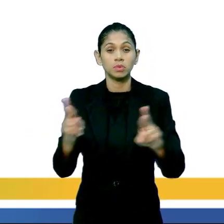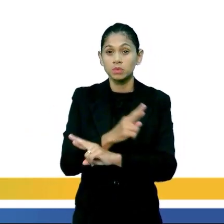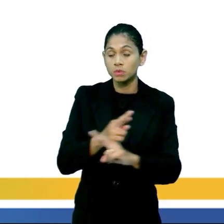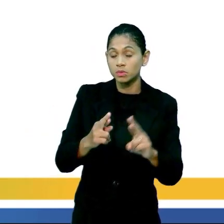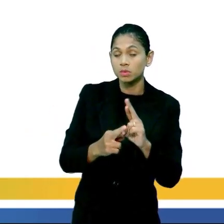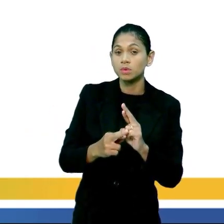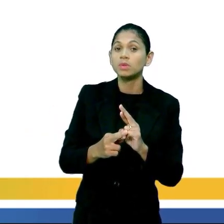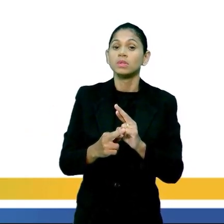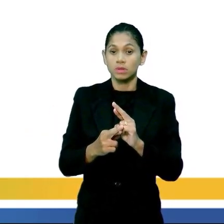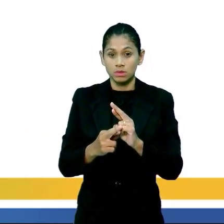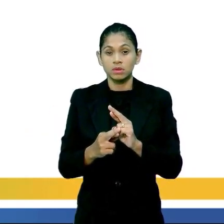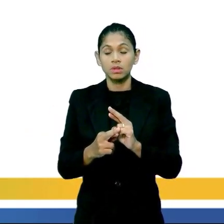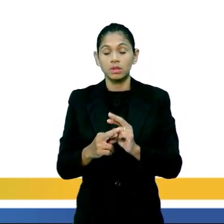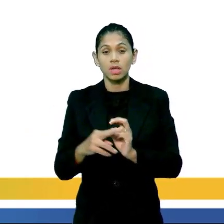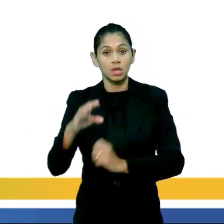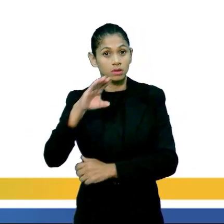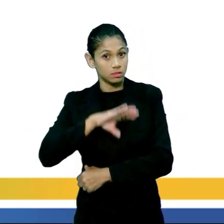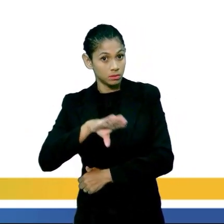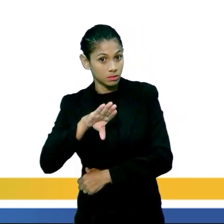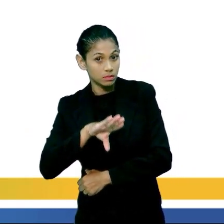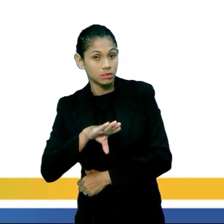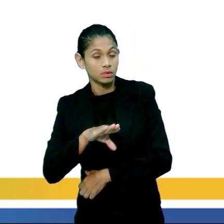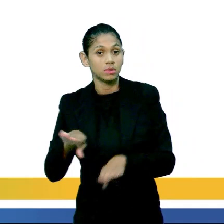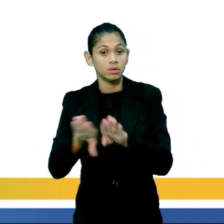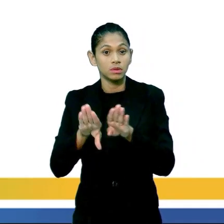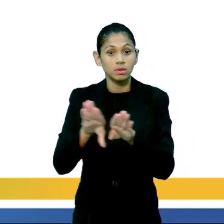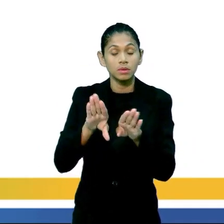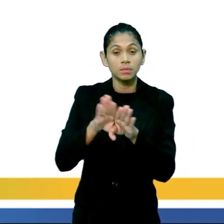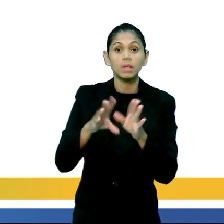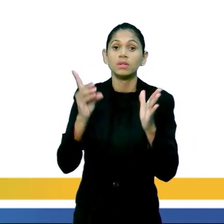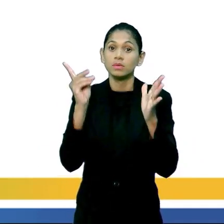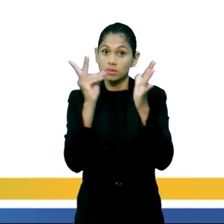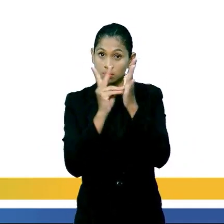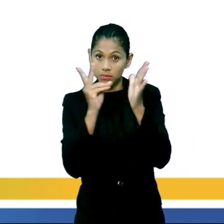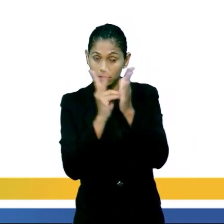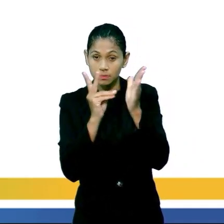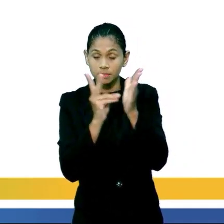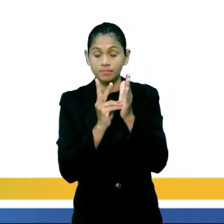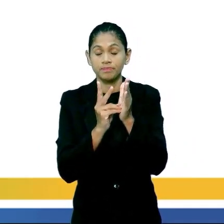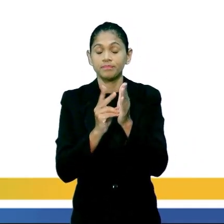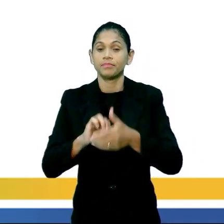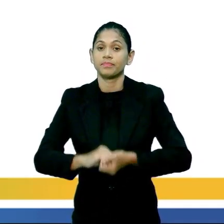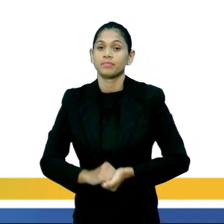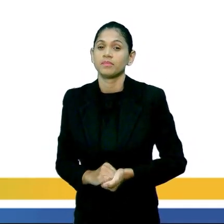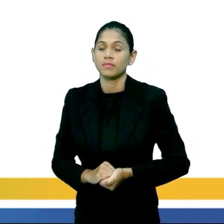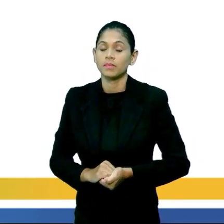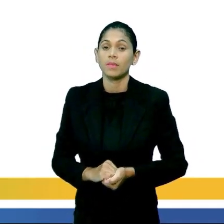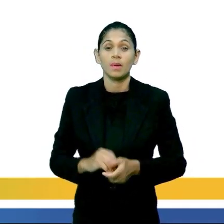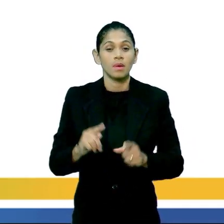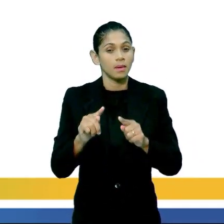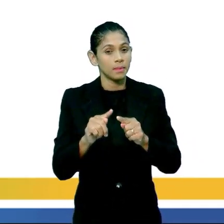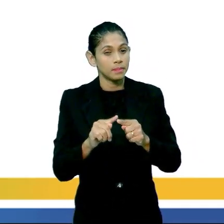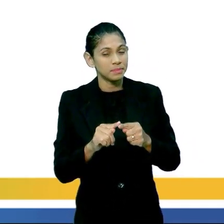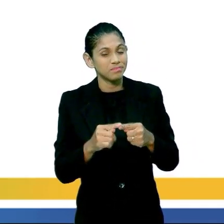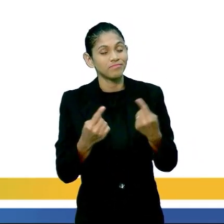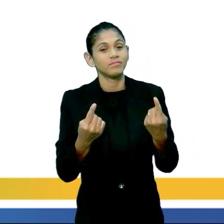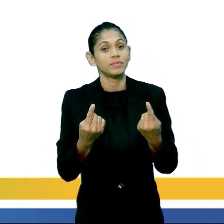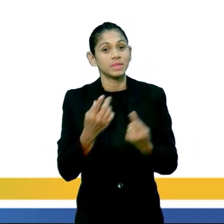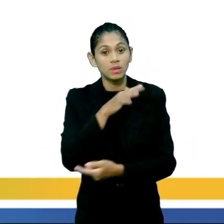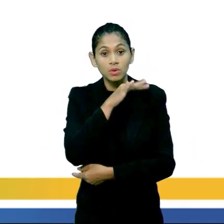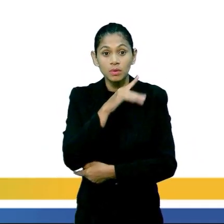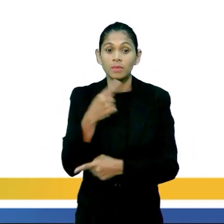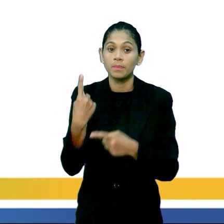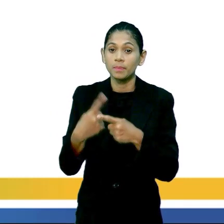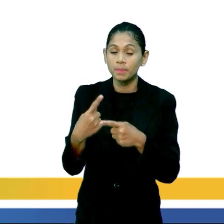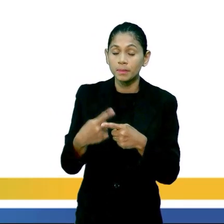Só que era uma troca injusta, né? A mão de obra e as riquezas naturais como ouro e pedras preciosas, elas eram trocadas